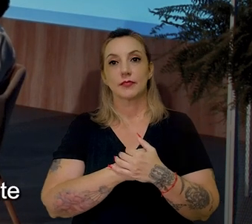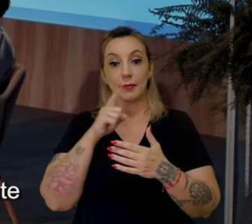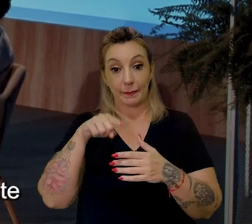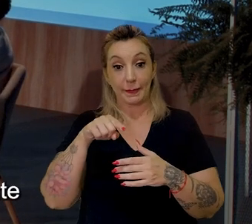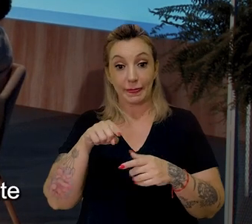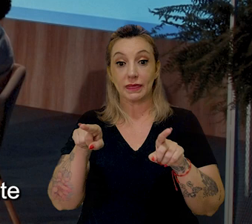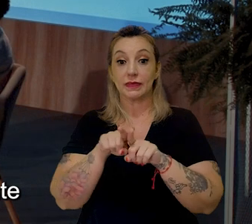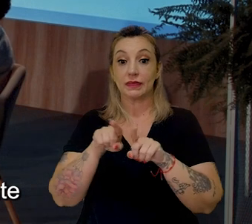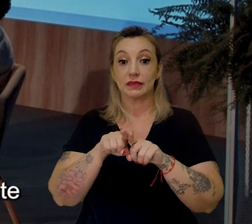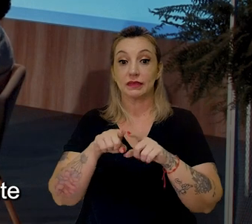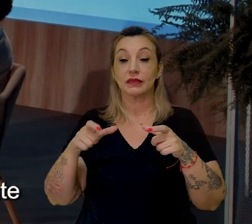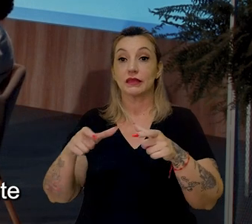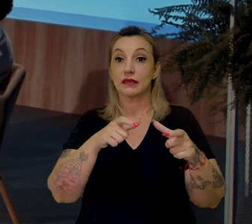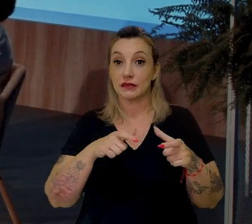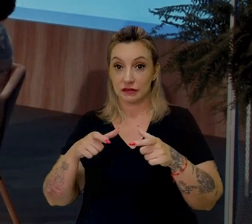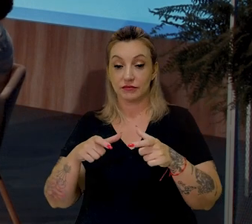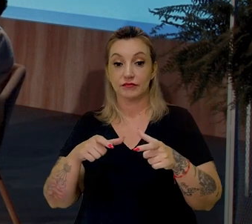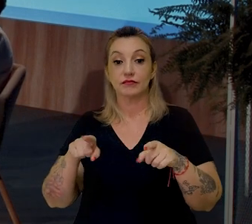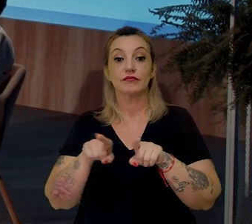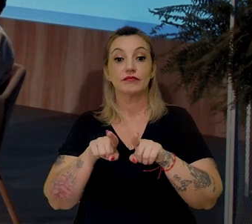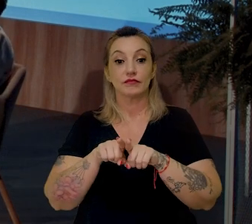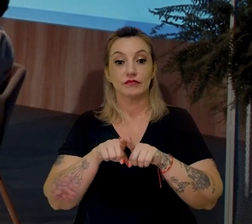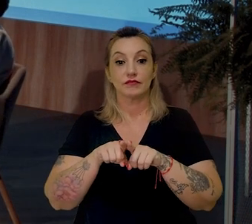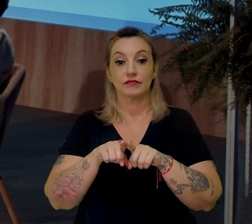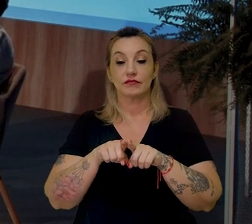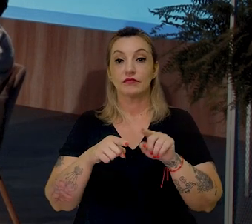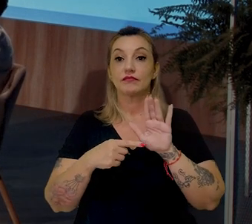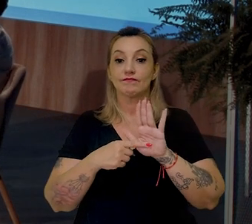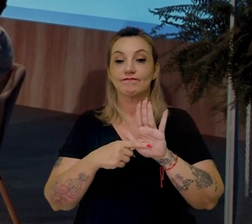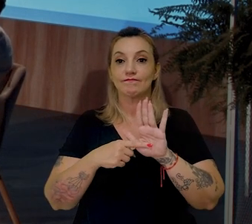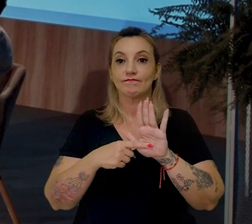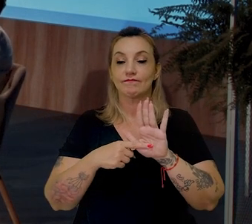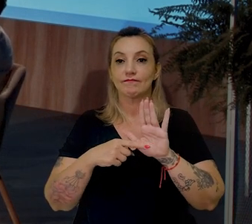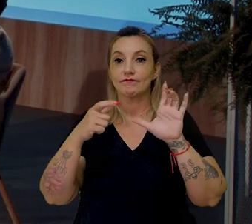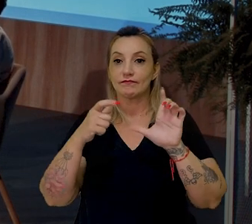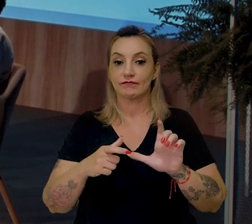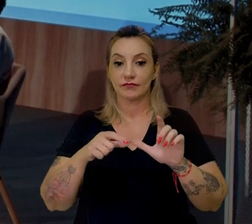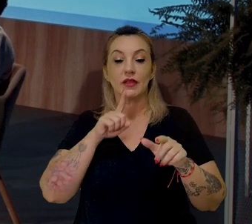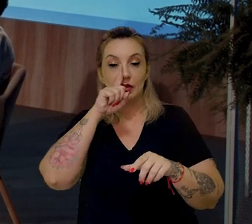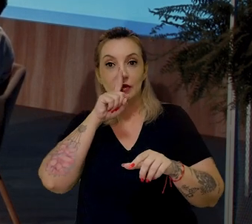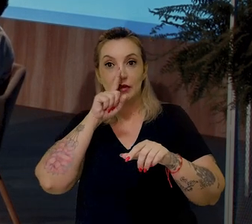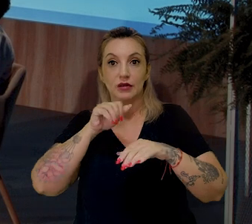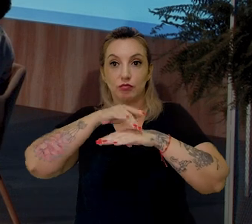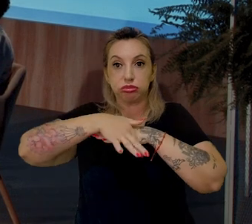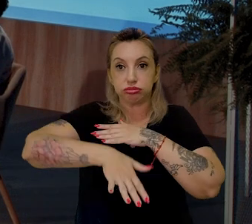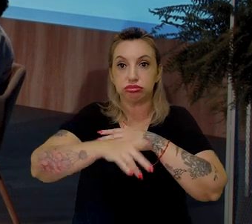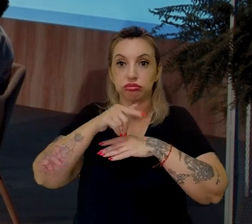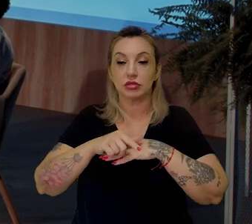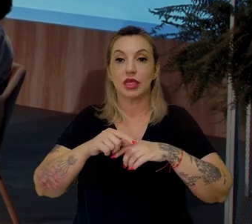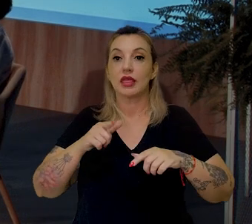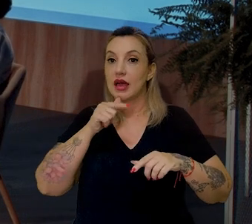essas e também eram os territórios Justamente que também estavam nesses territórios em exposição a risco a deslizamento